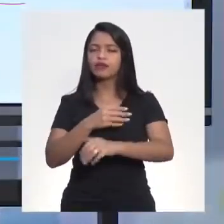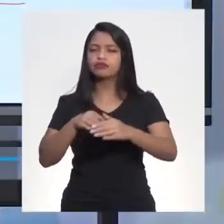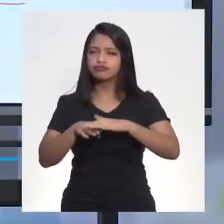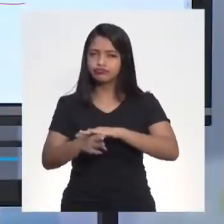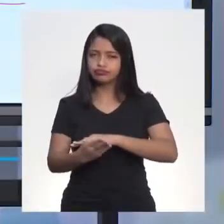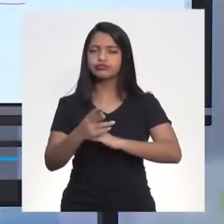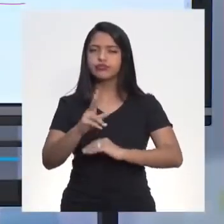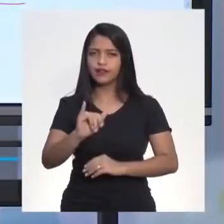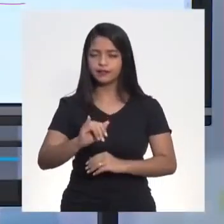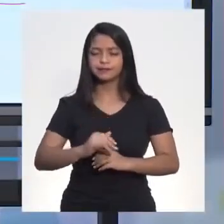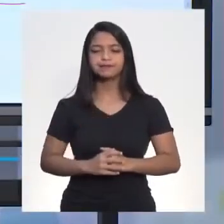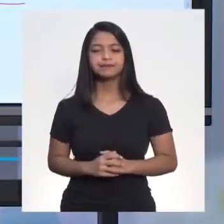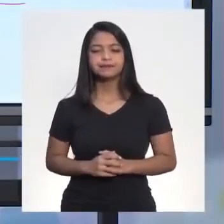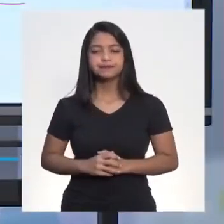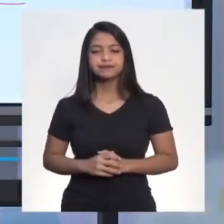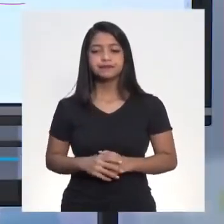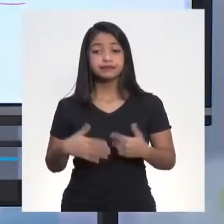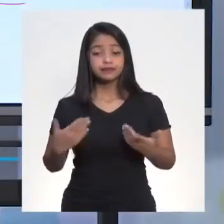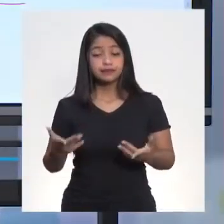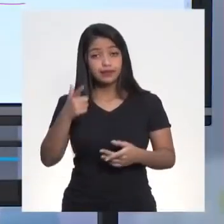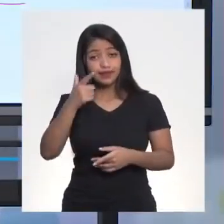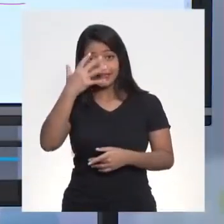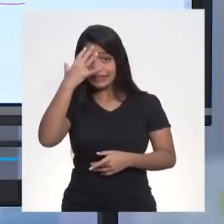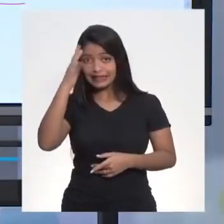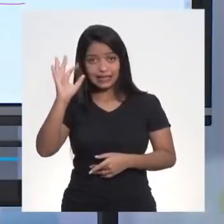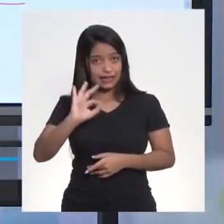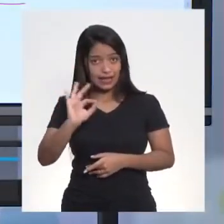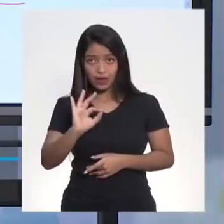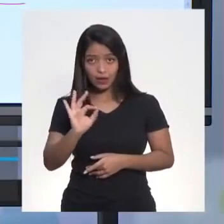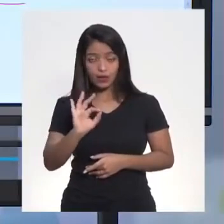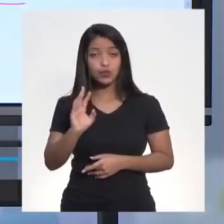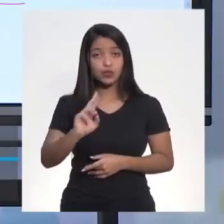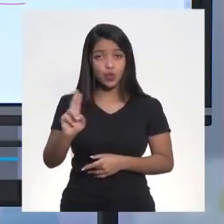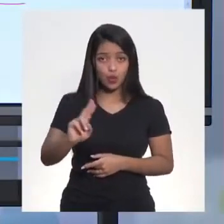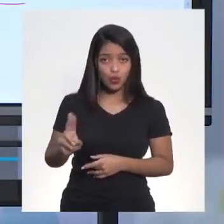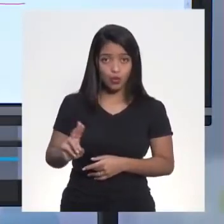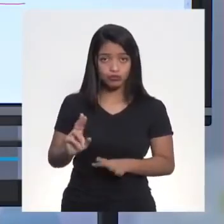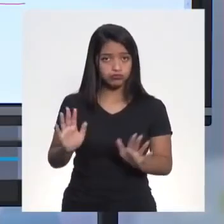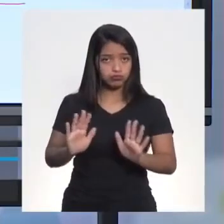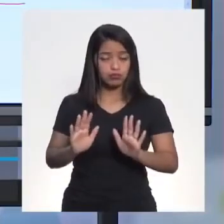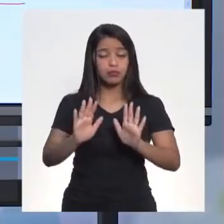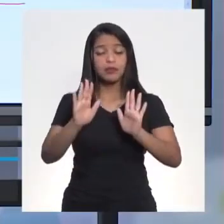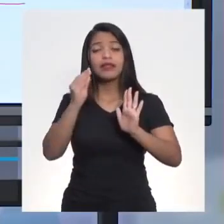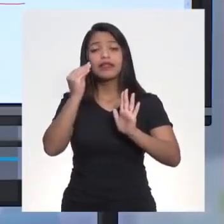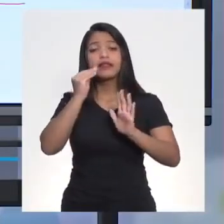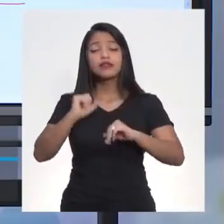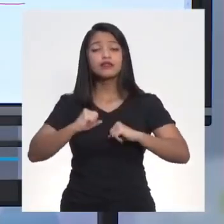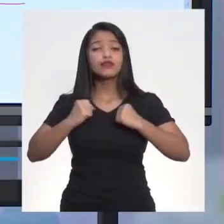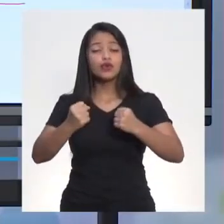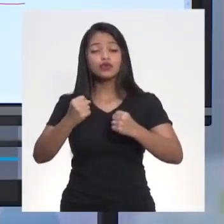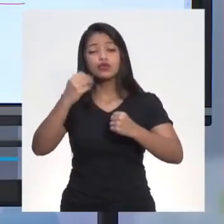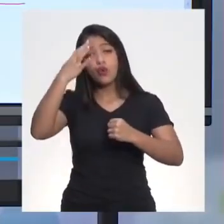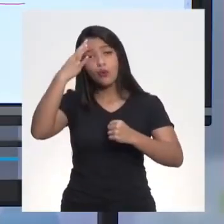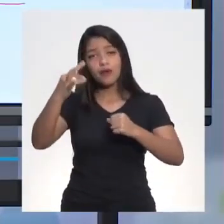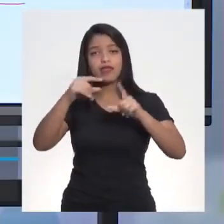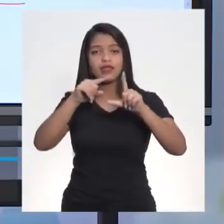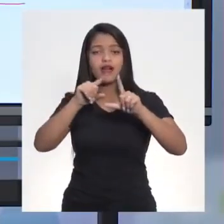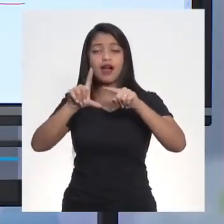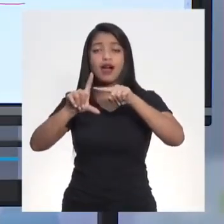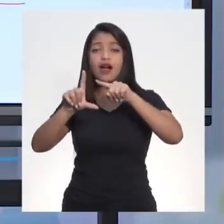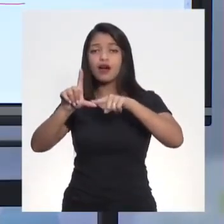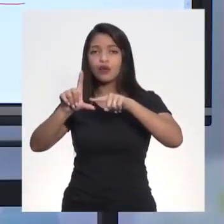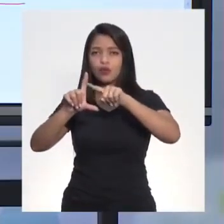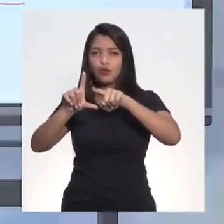você não conseguiu entender a nomenclatura, o nome, tenta entender a questão do ângulo. Então, vamos tentar de Das